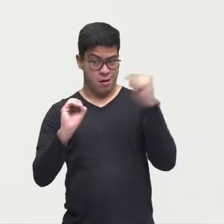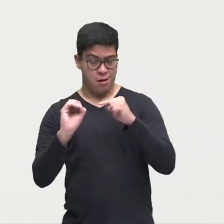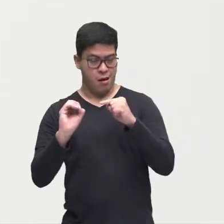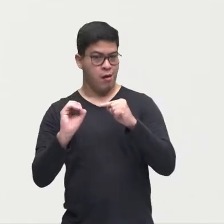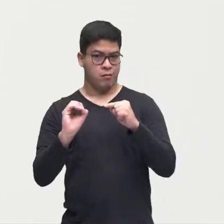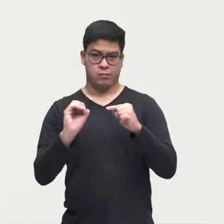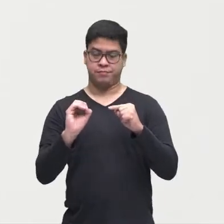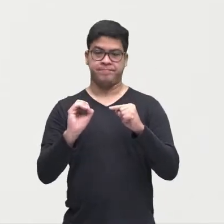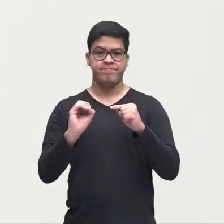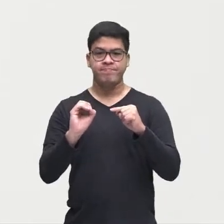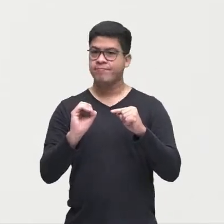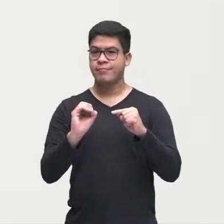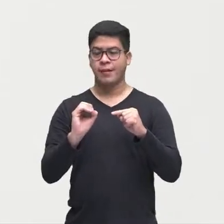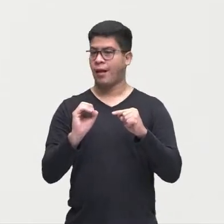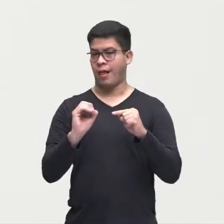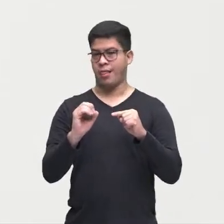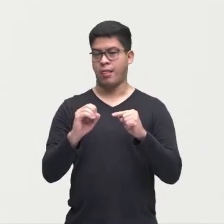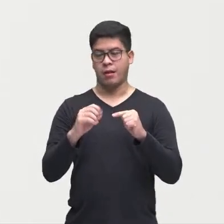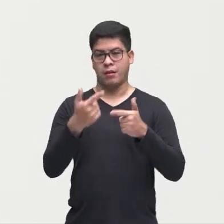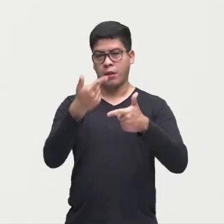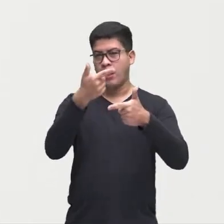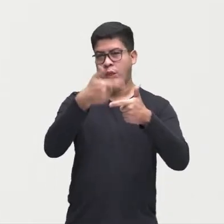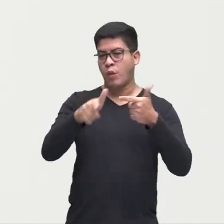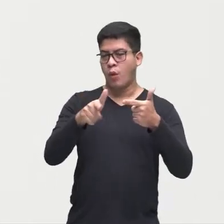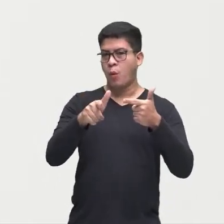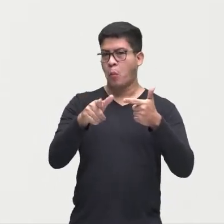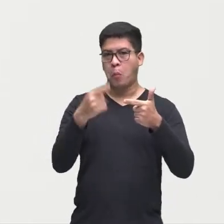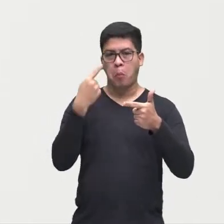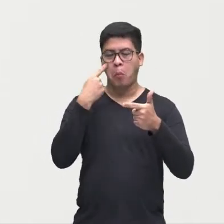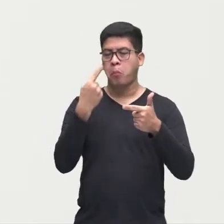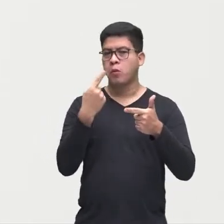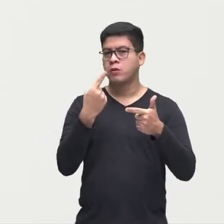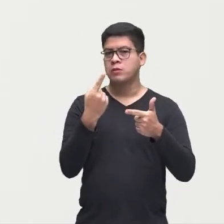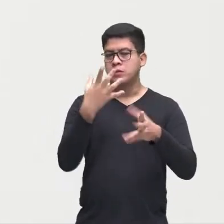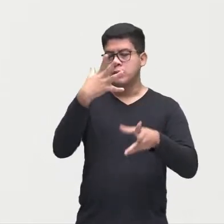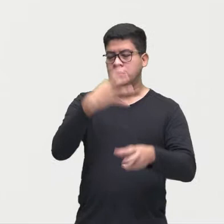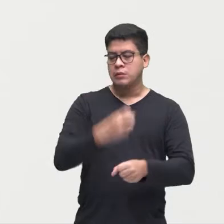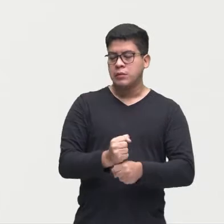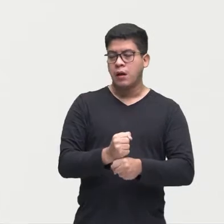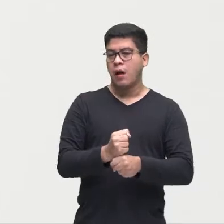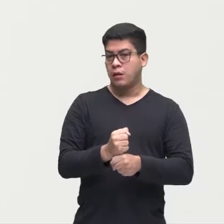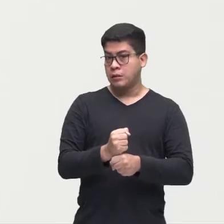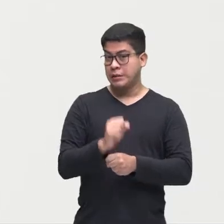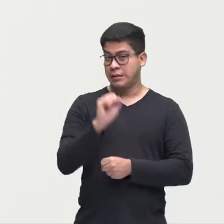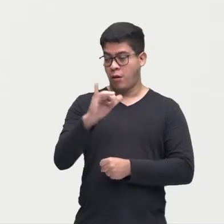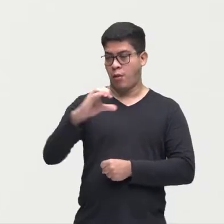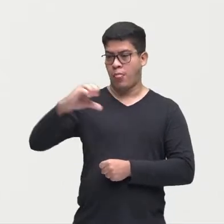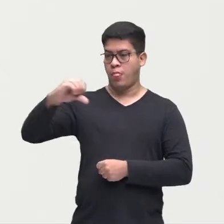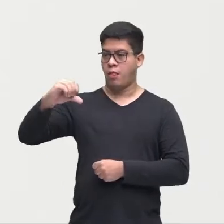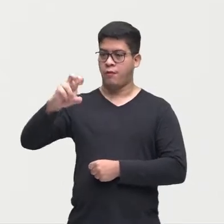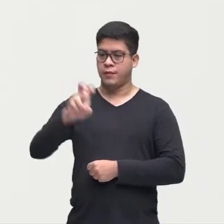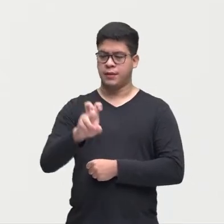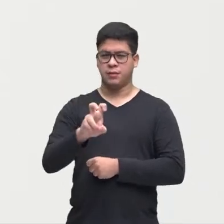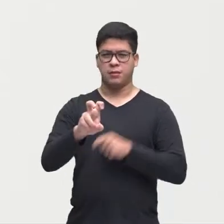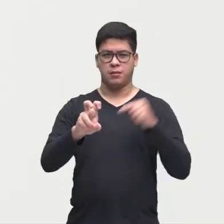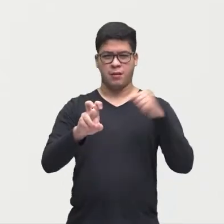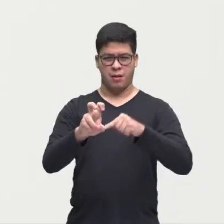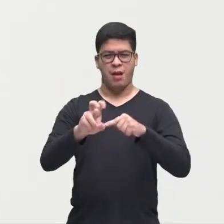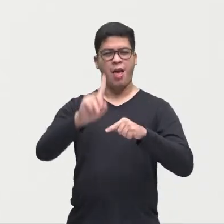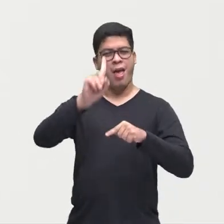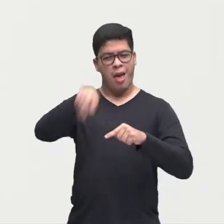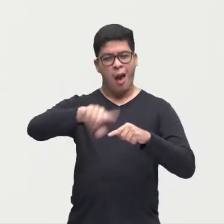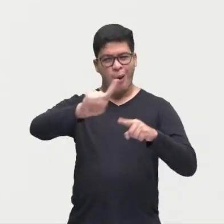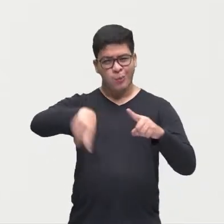exata, não será múltiplo. Olha o que aconteceu com o 95, por exemplo. Será que o 95 ele é múltiplo de